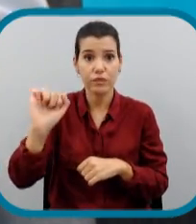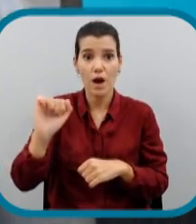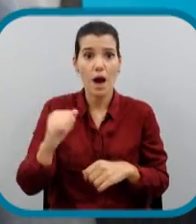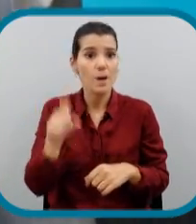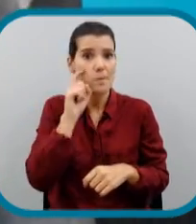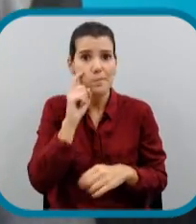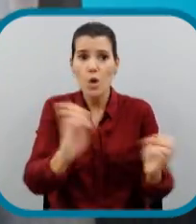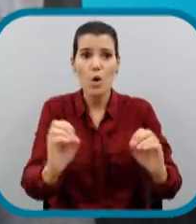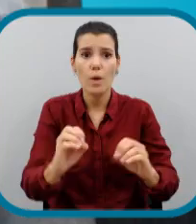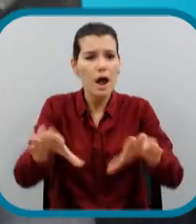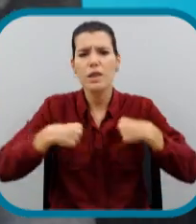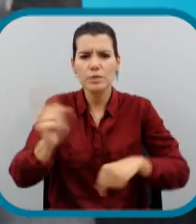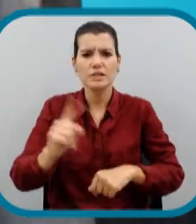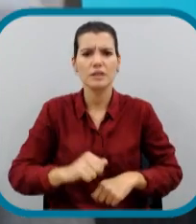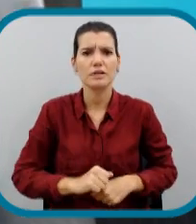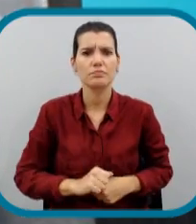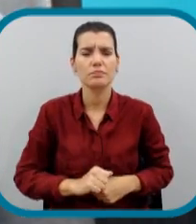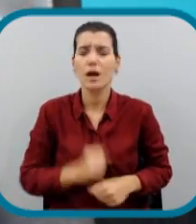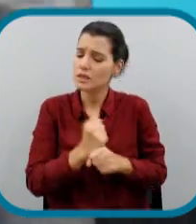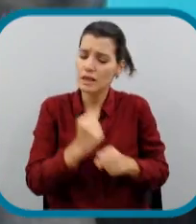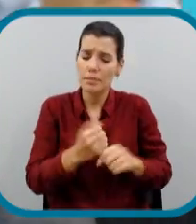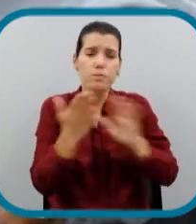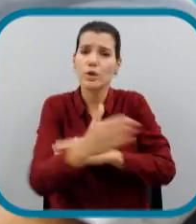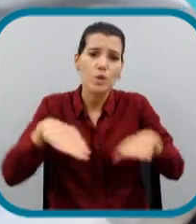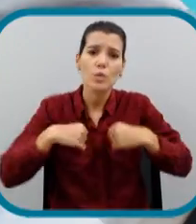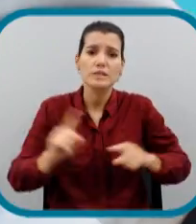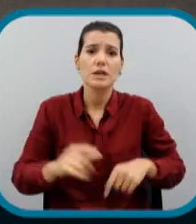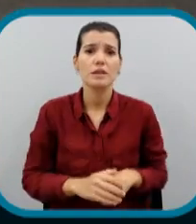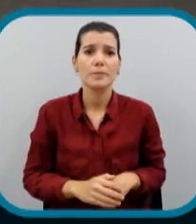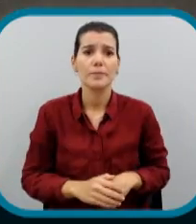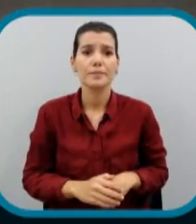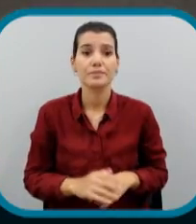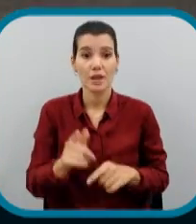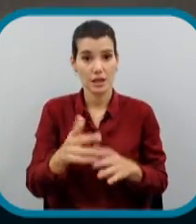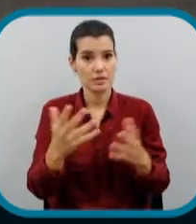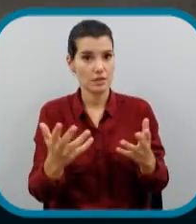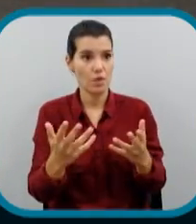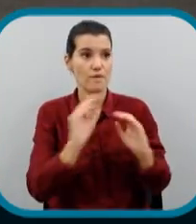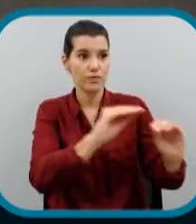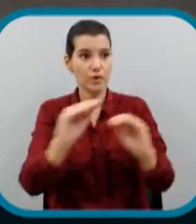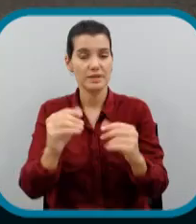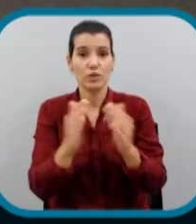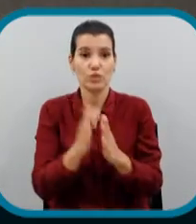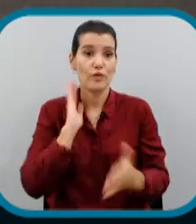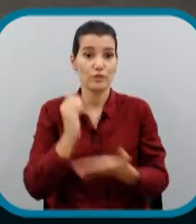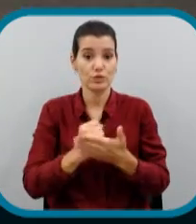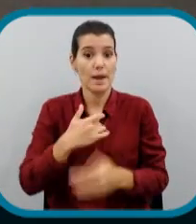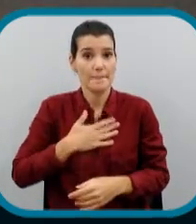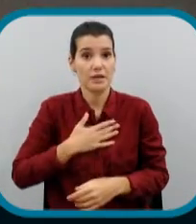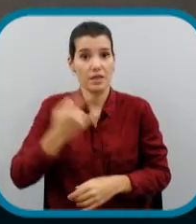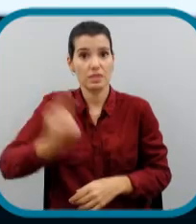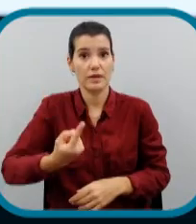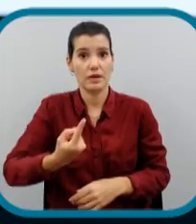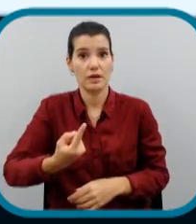diretor-geral de uma instituição de Estado que não tem meios para ter segurança, não aceite. Não aceite. Nesse sentido, diria que a formação de